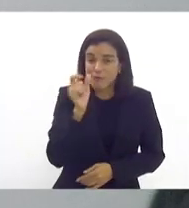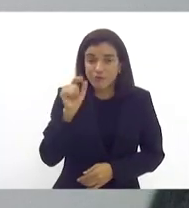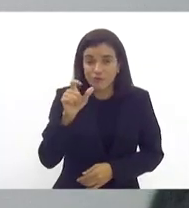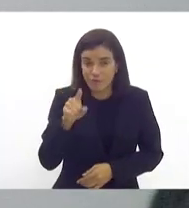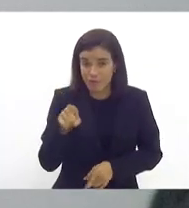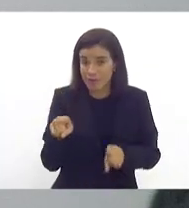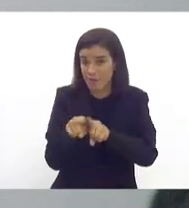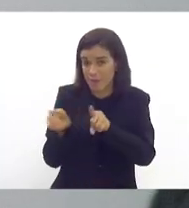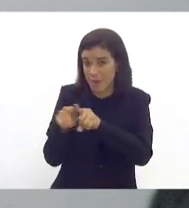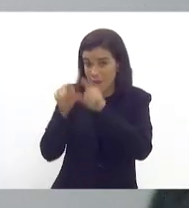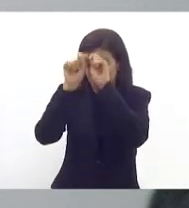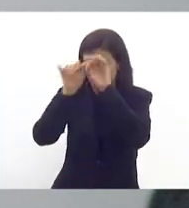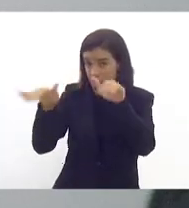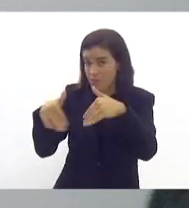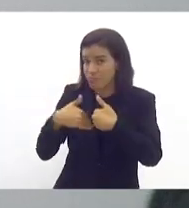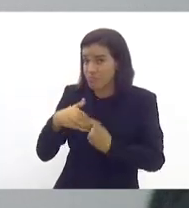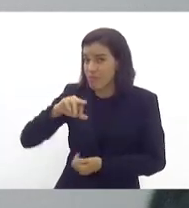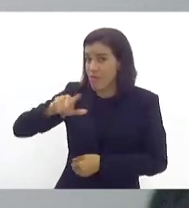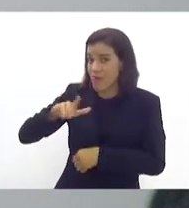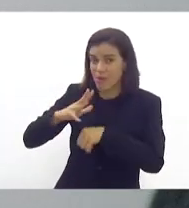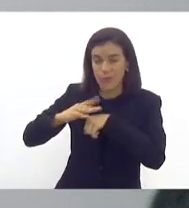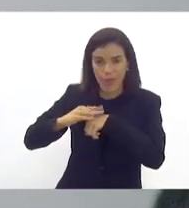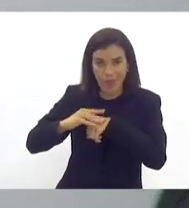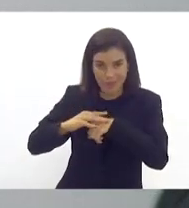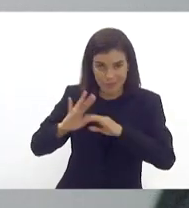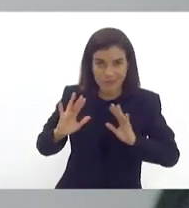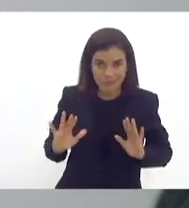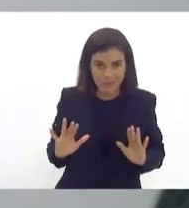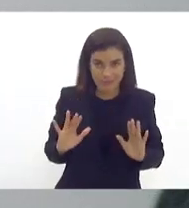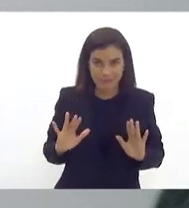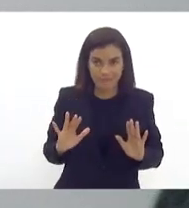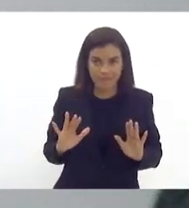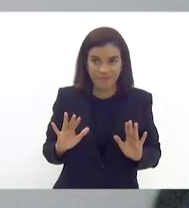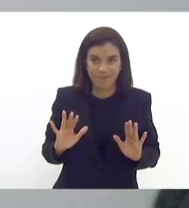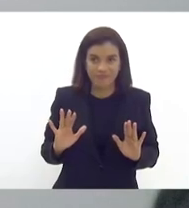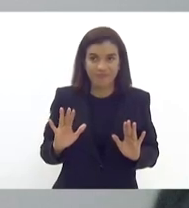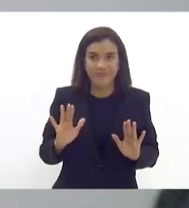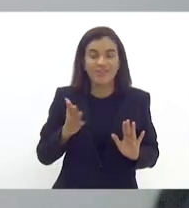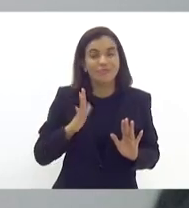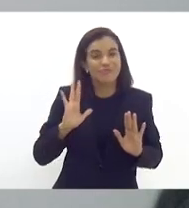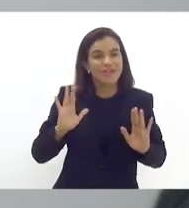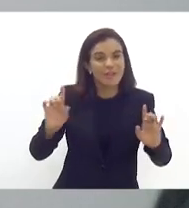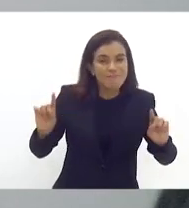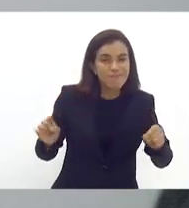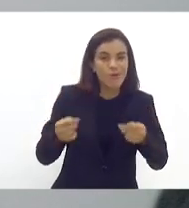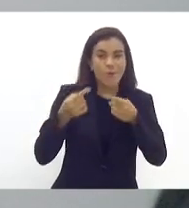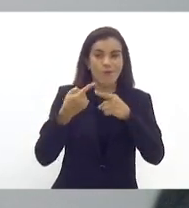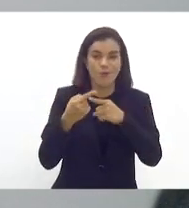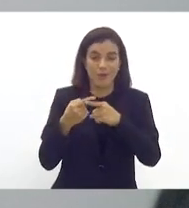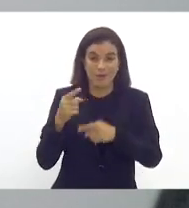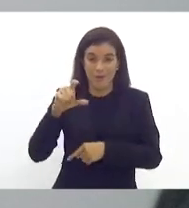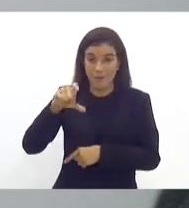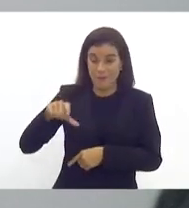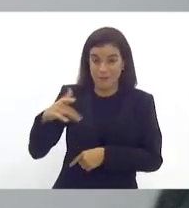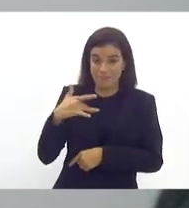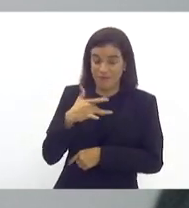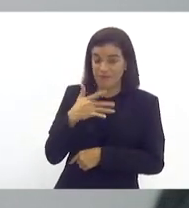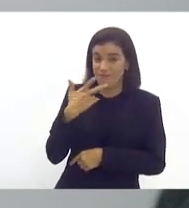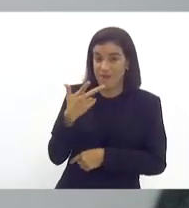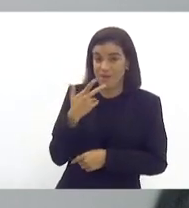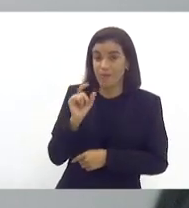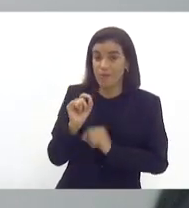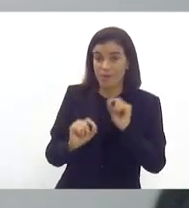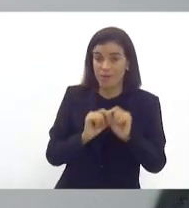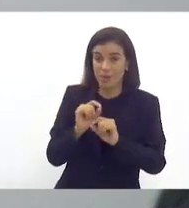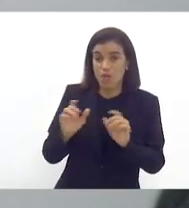é doença ponto e aí nós já temos um problema a enfrentar aqui porque os planos de saúde fala assim não mas